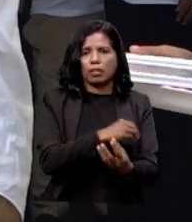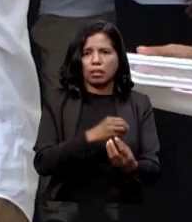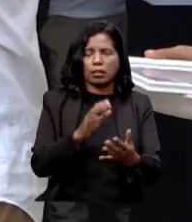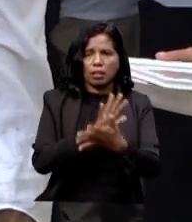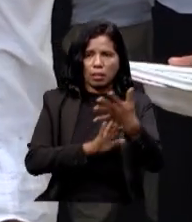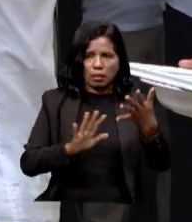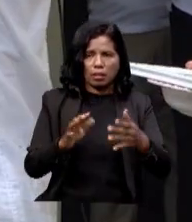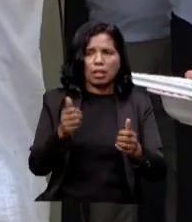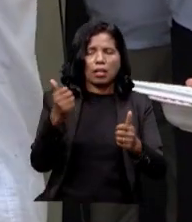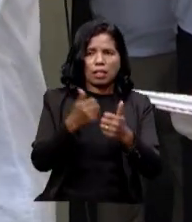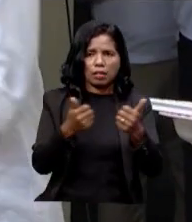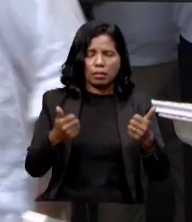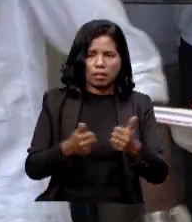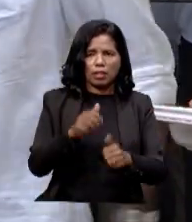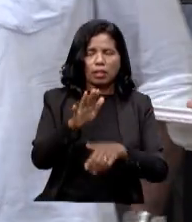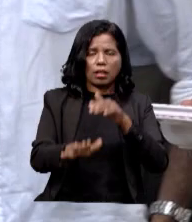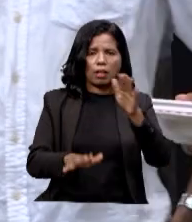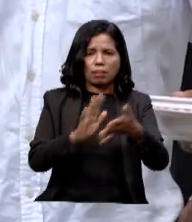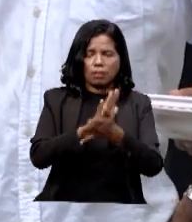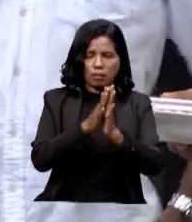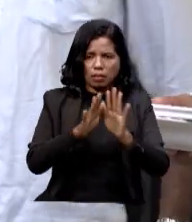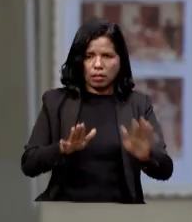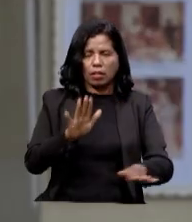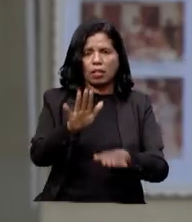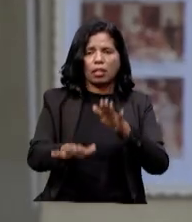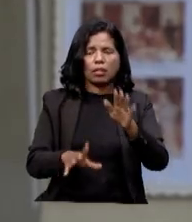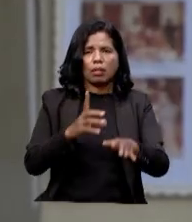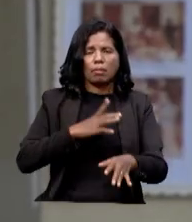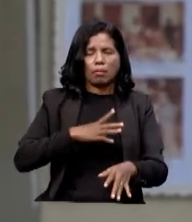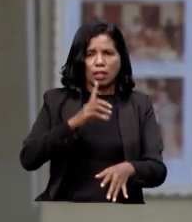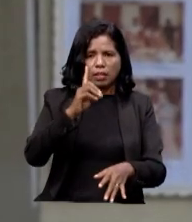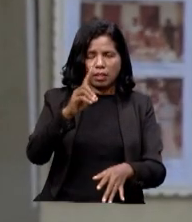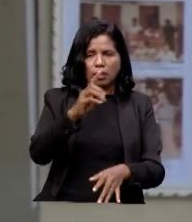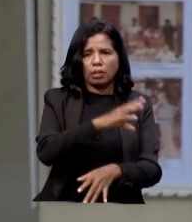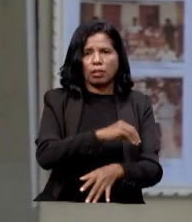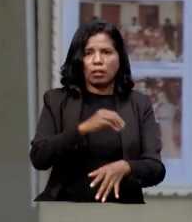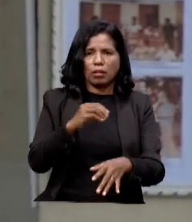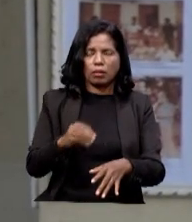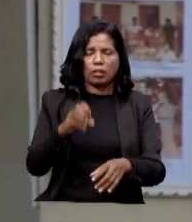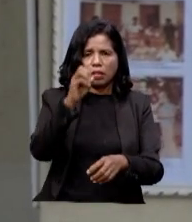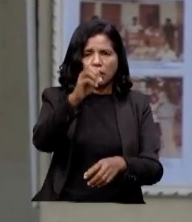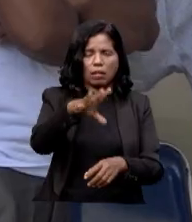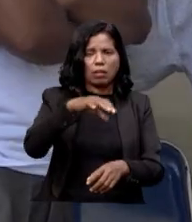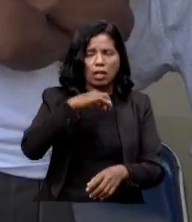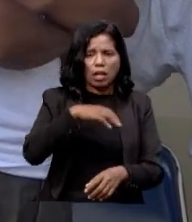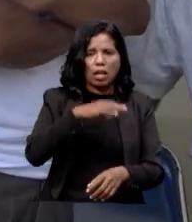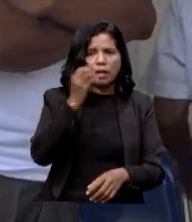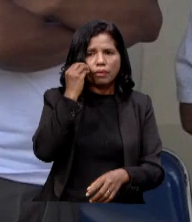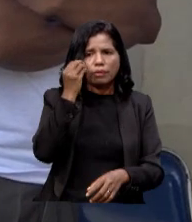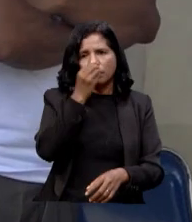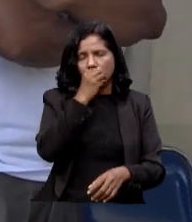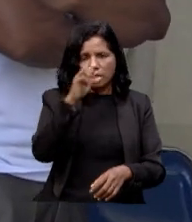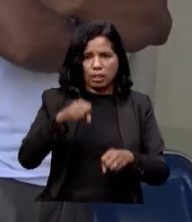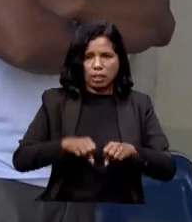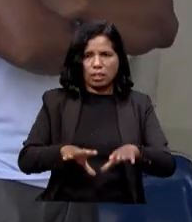realiza a atividade em Marça Papaz, Nebe Lau Ain, Husibalidi, to Porto Dili, Rodicare e Funan Batassi.